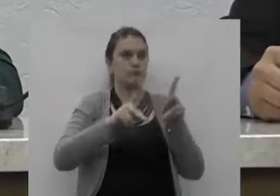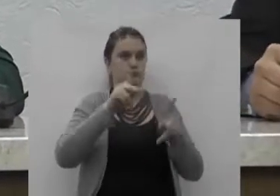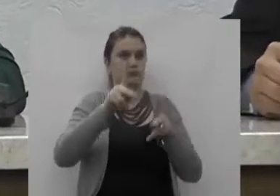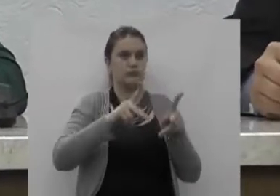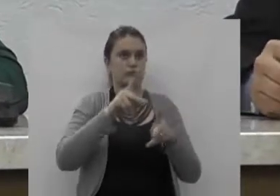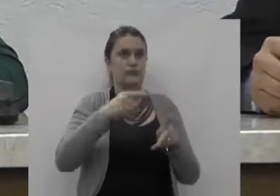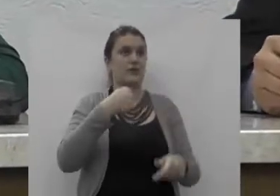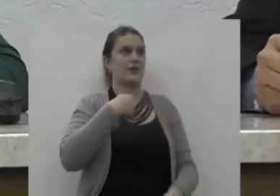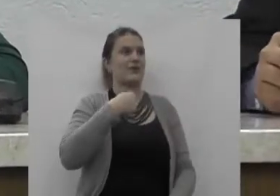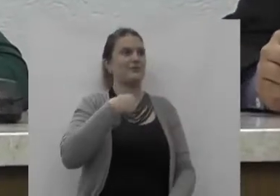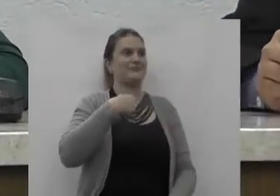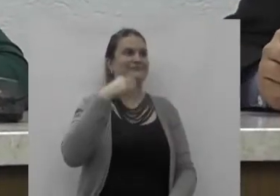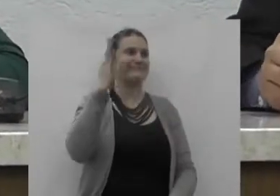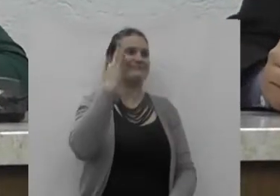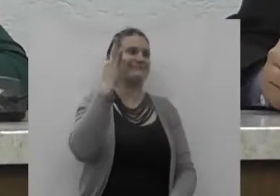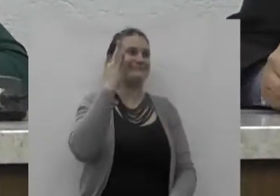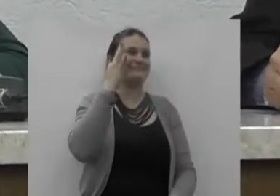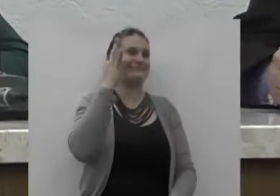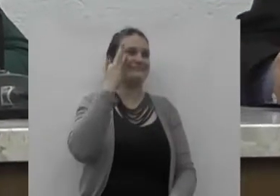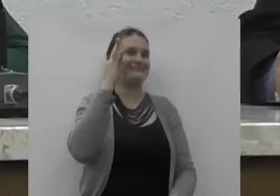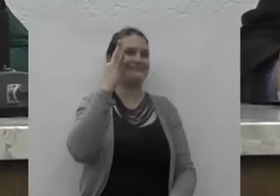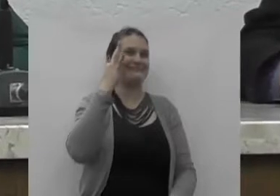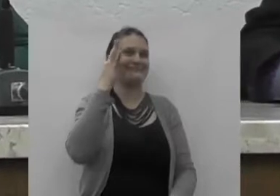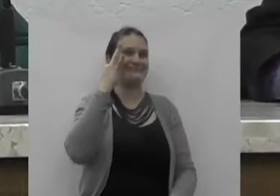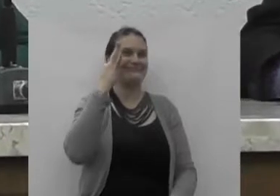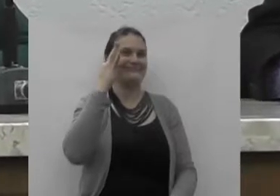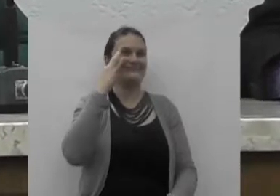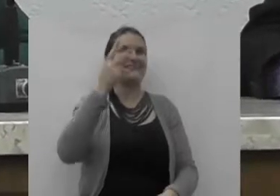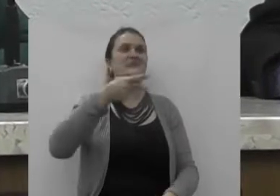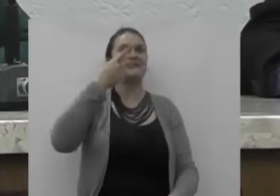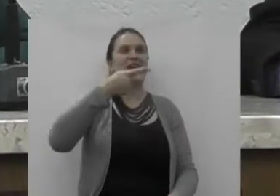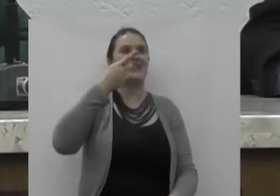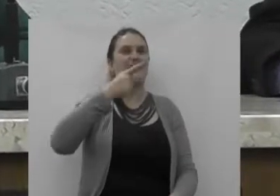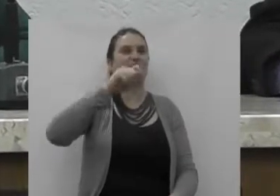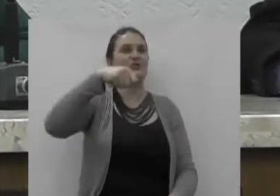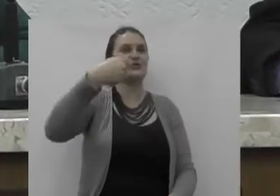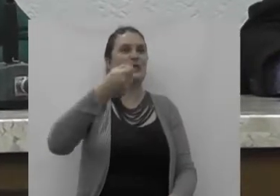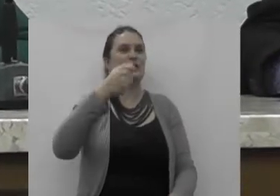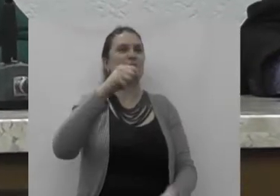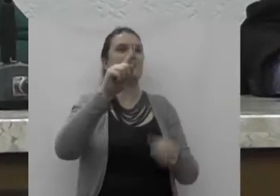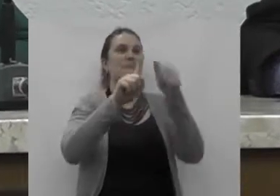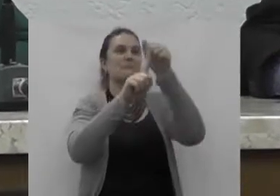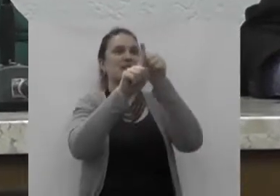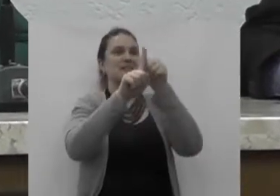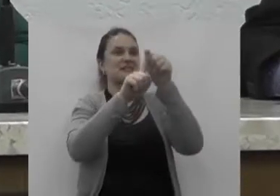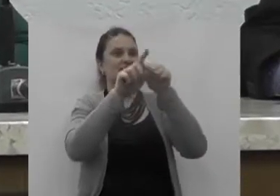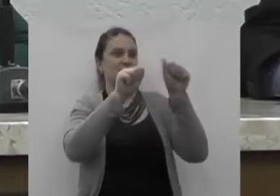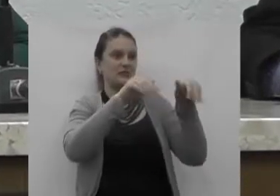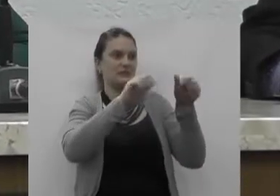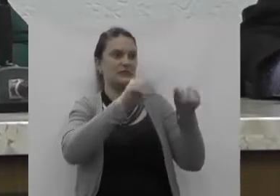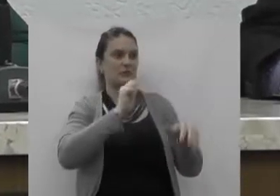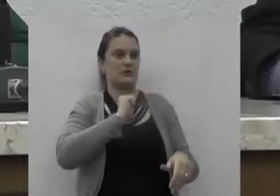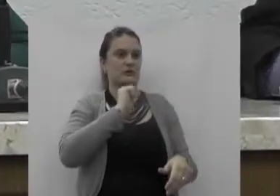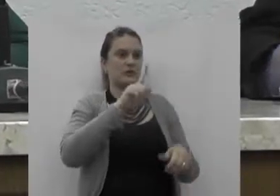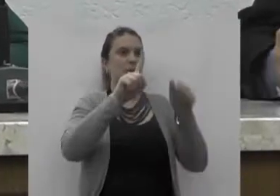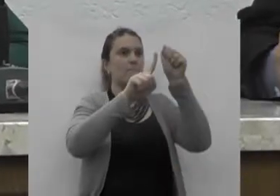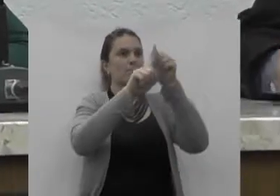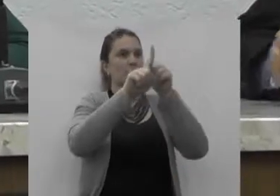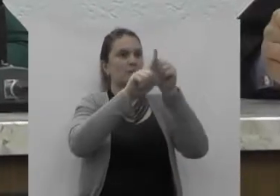popular a senhora Tatiane Aparecida Rocha, que irá falar sobre o Setembro Azul, um